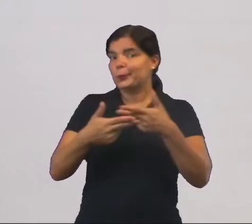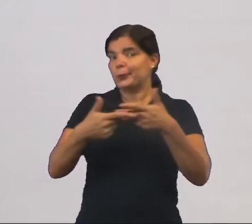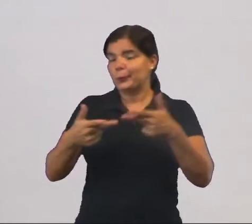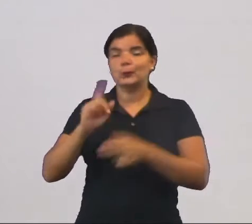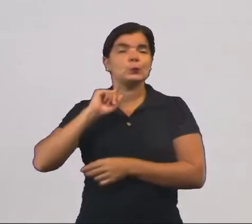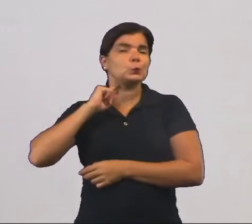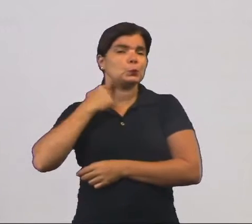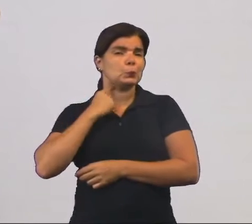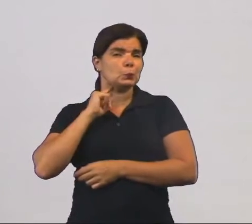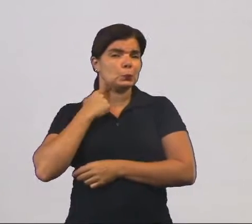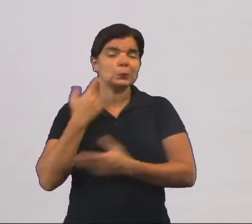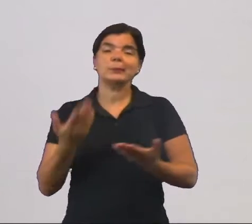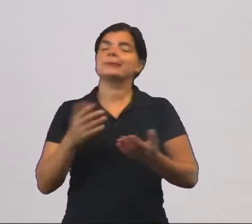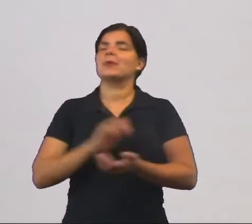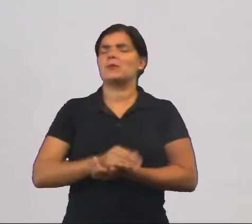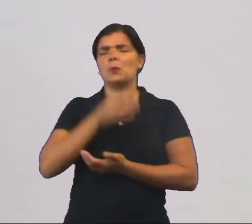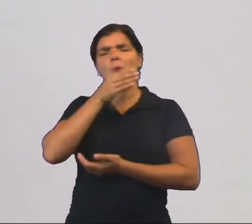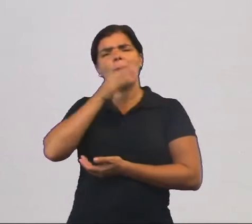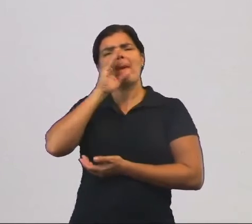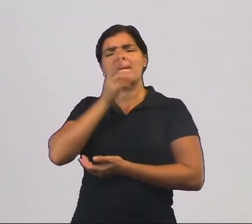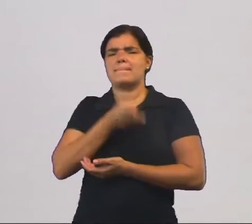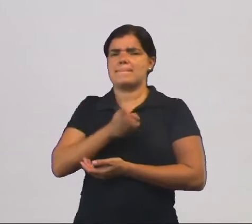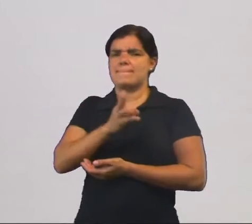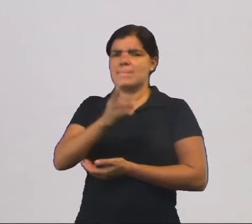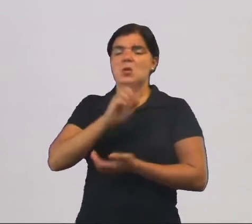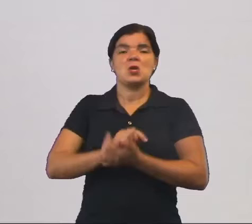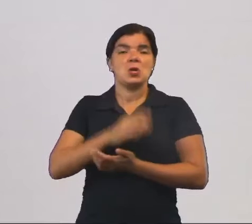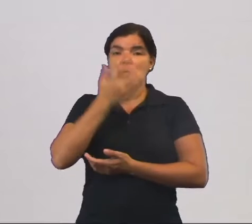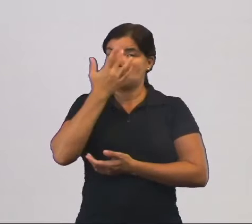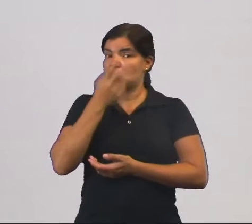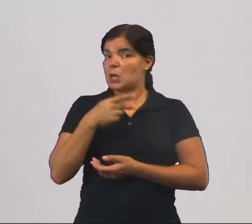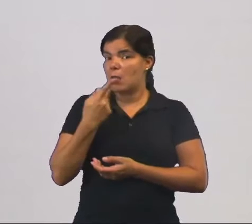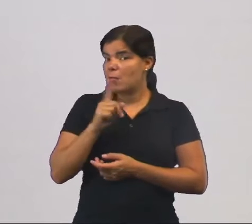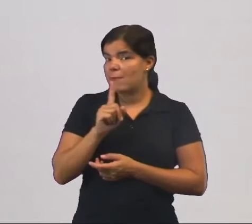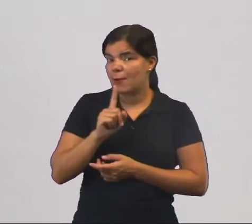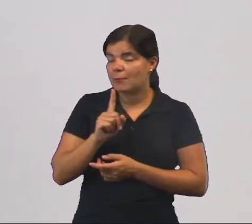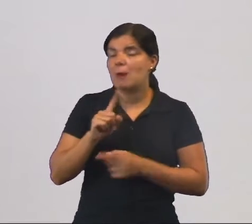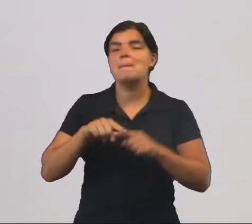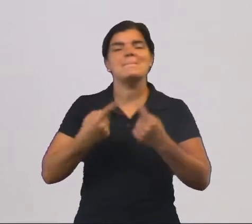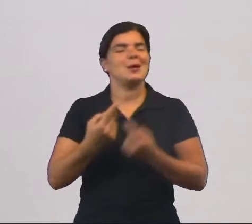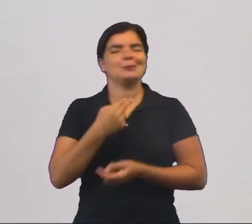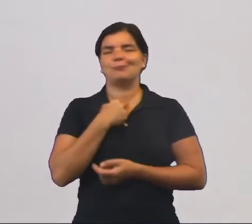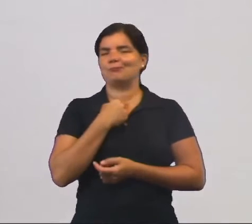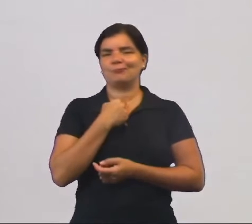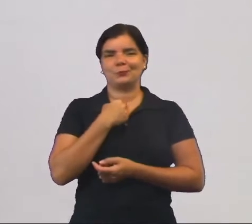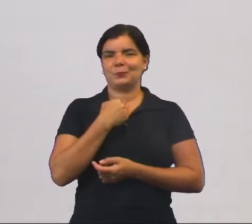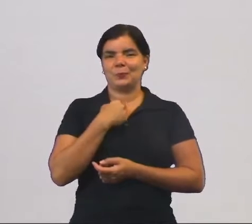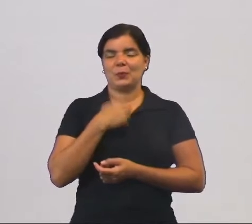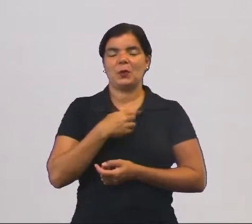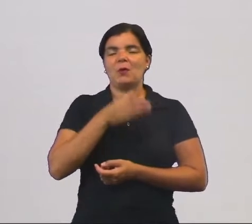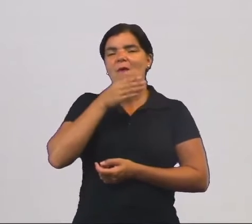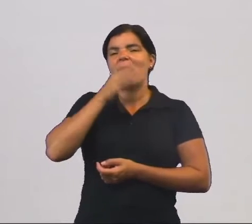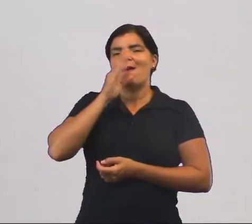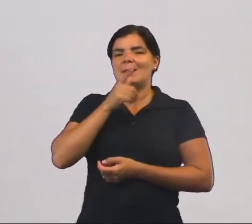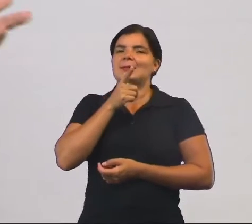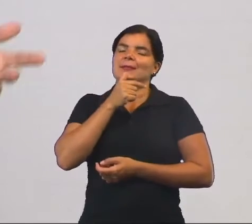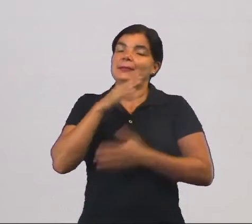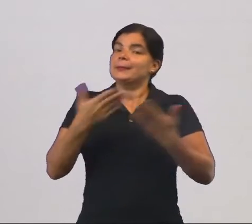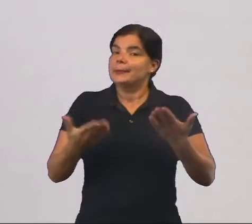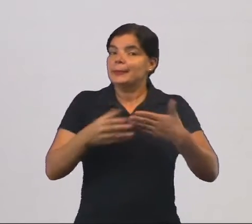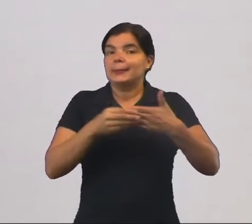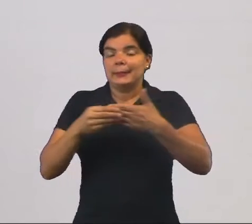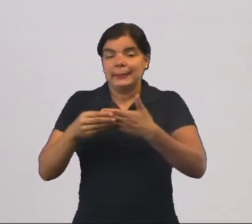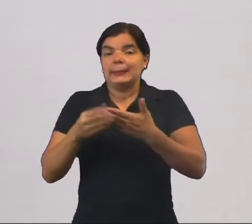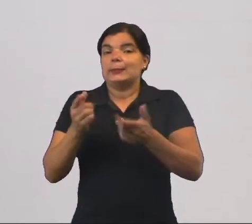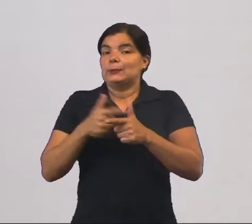condição poluída e finda bebendo daquela água. Mesmo que você diga que não, mas não tem como você não degustar daquela água, que